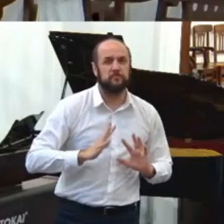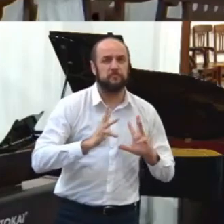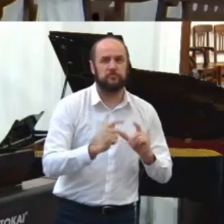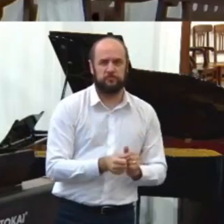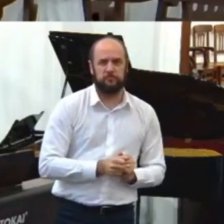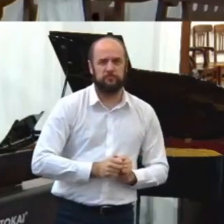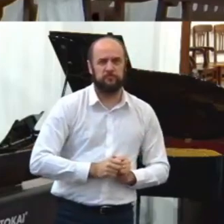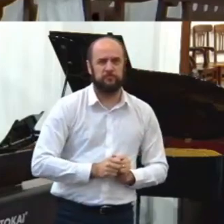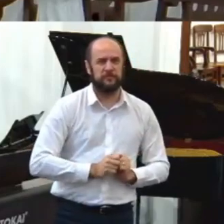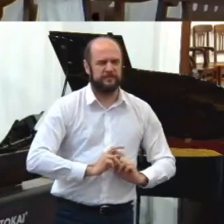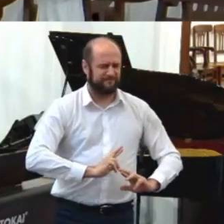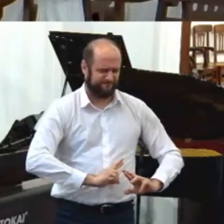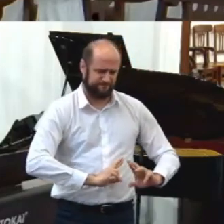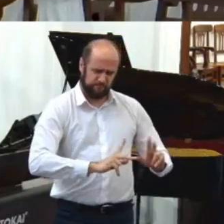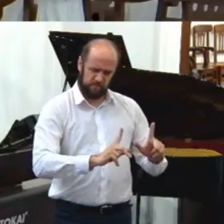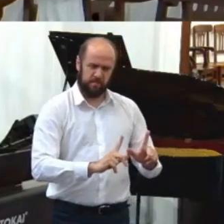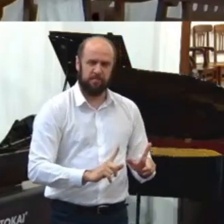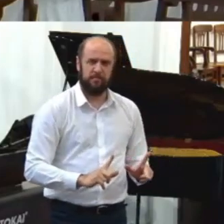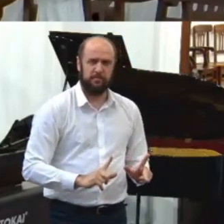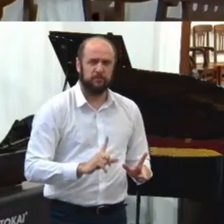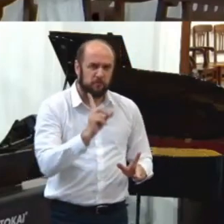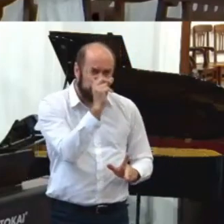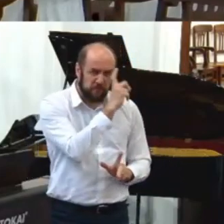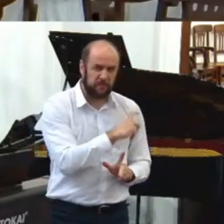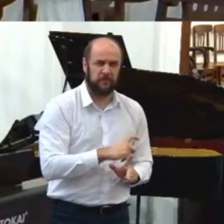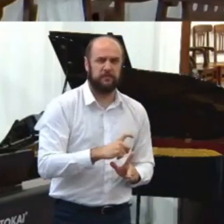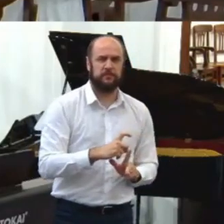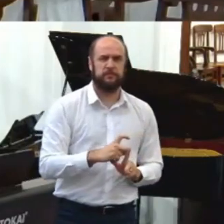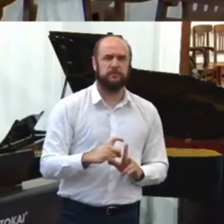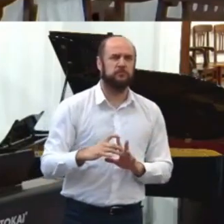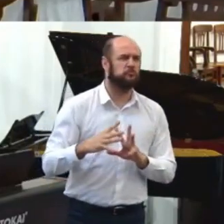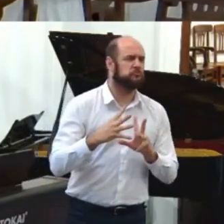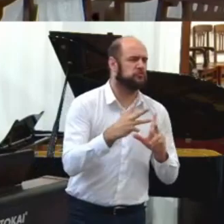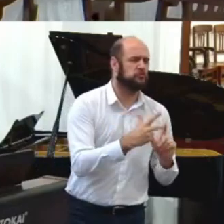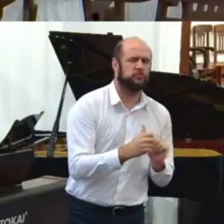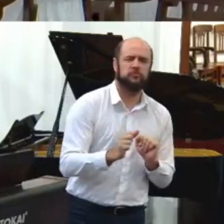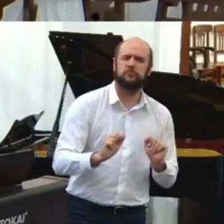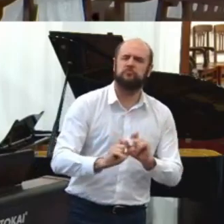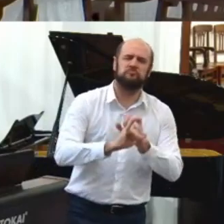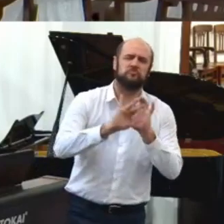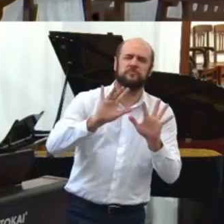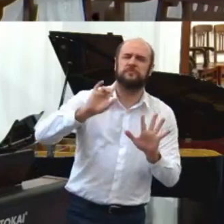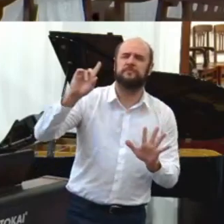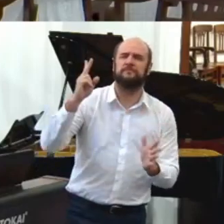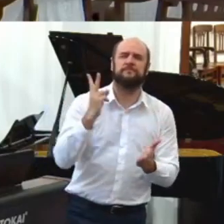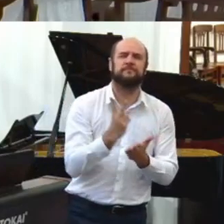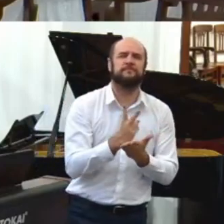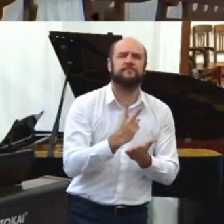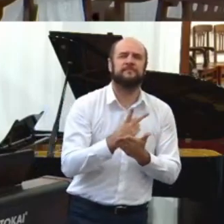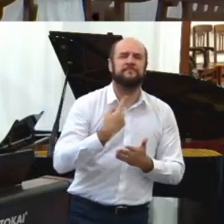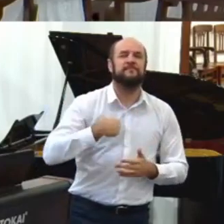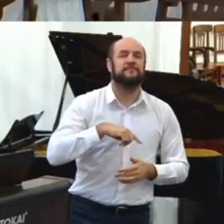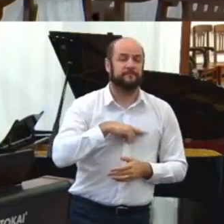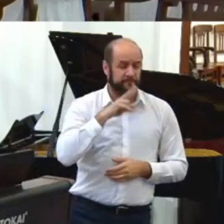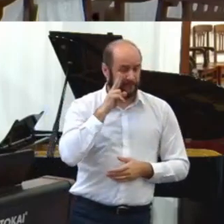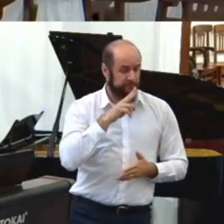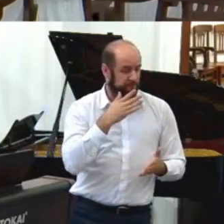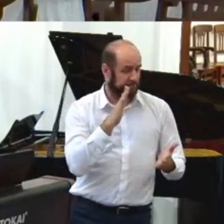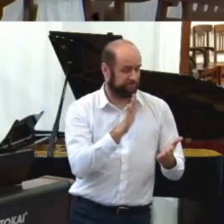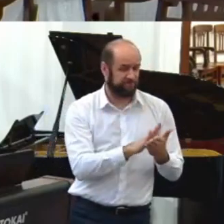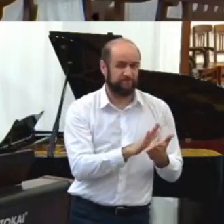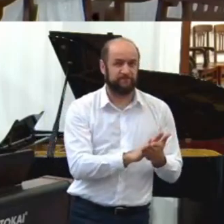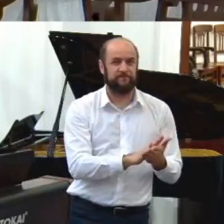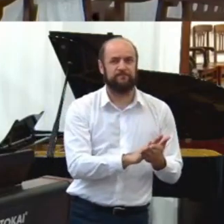mais adversa que possa parecer, os desígnios de Deus o glorificam. E nós vemos isso